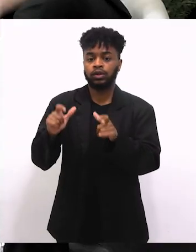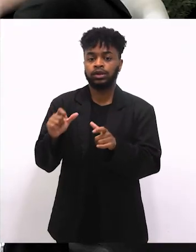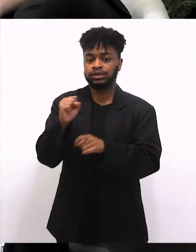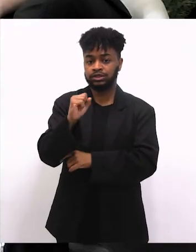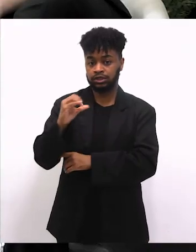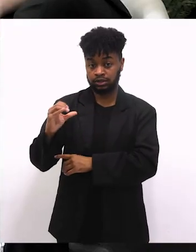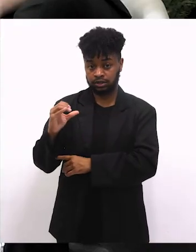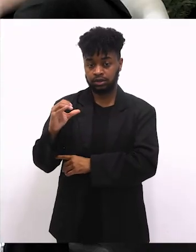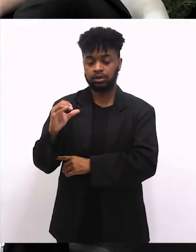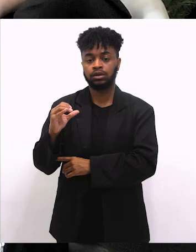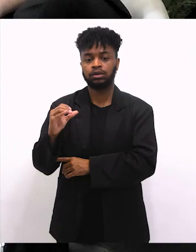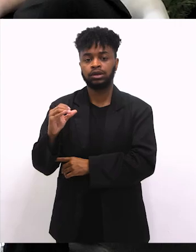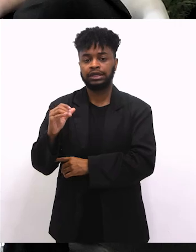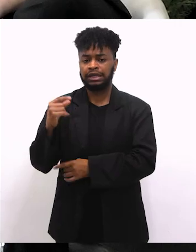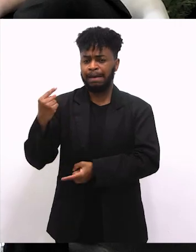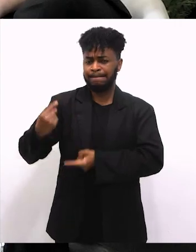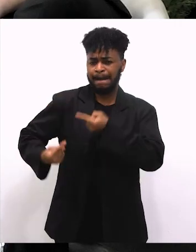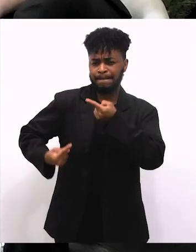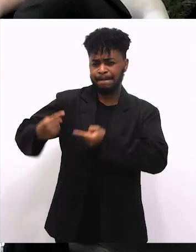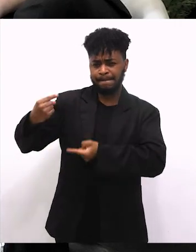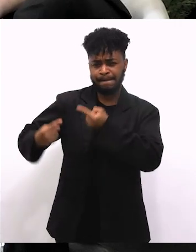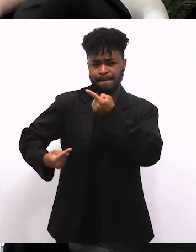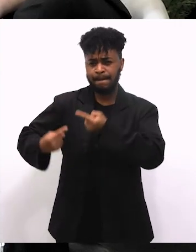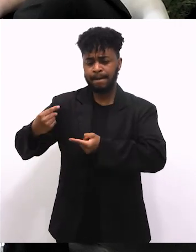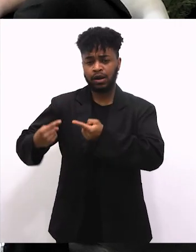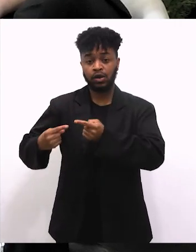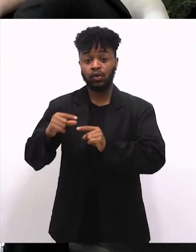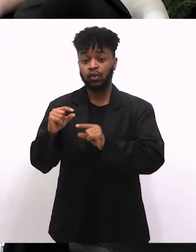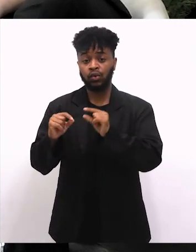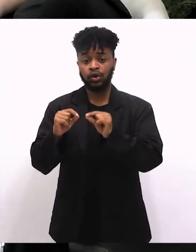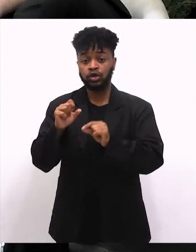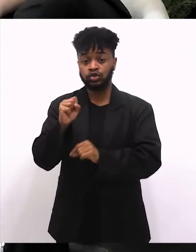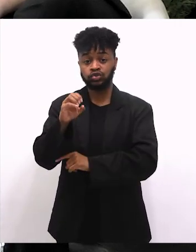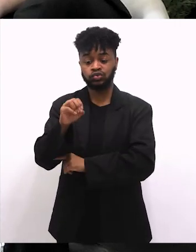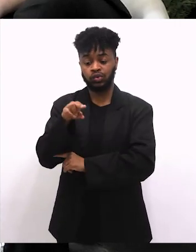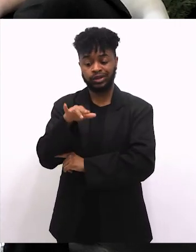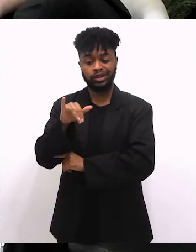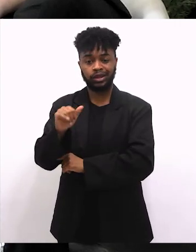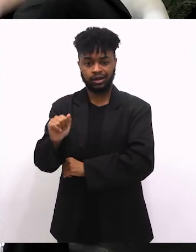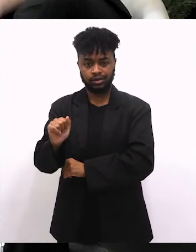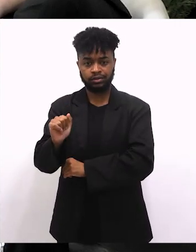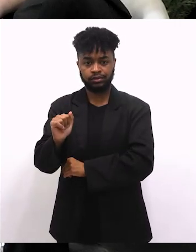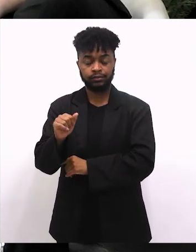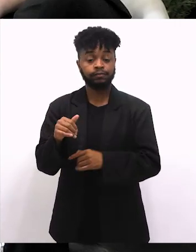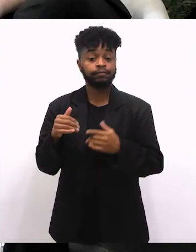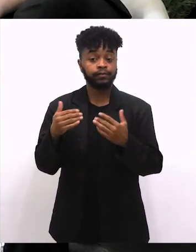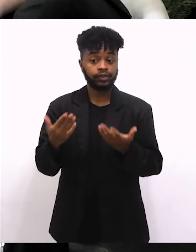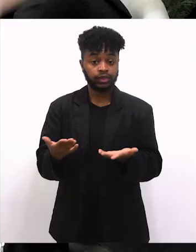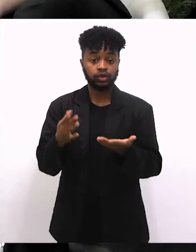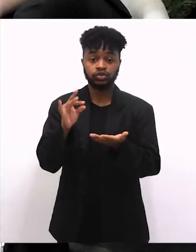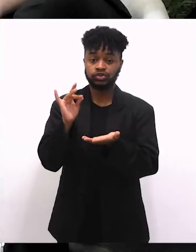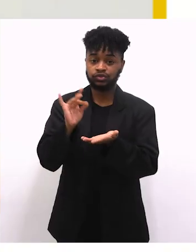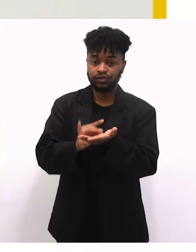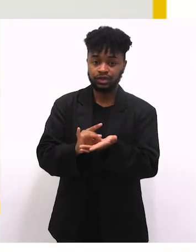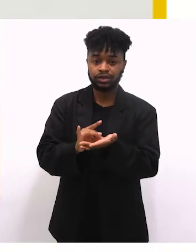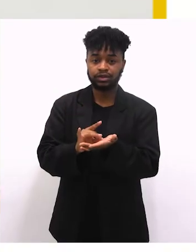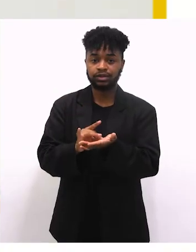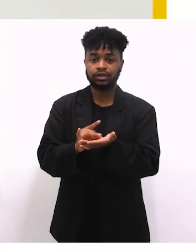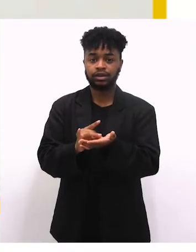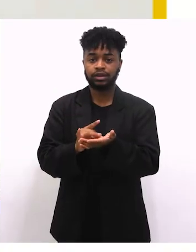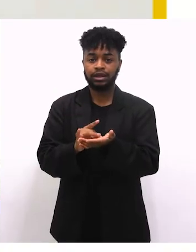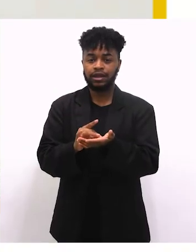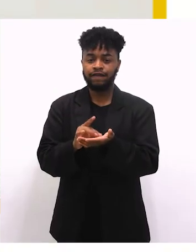de Santa Catarina muito debatido, que é o caso da Sônia. Então, na verdade, é